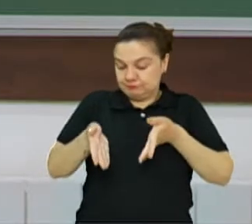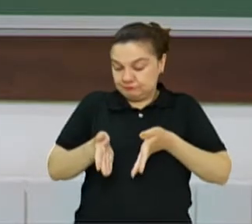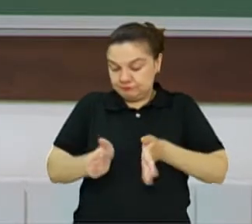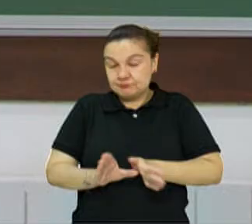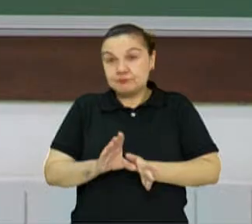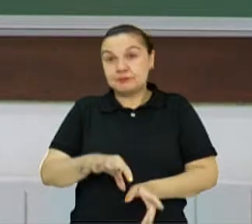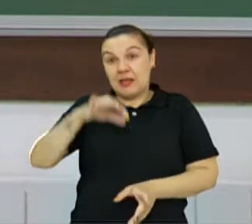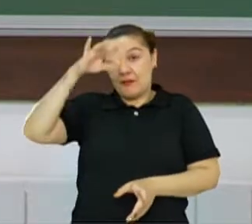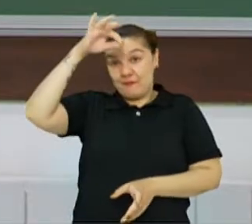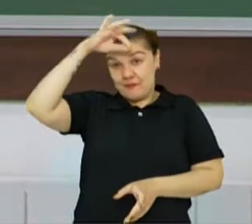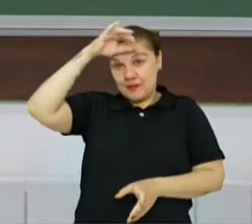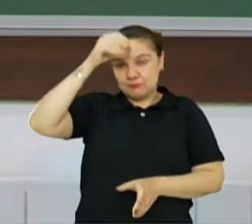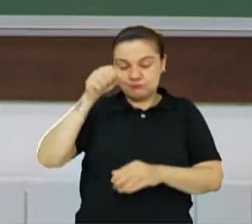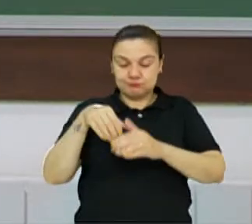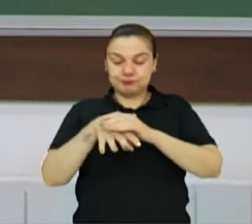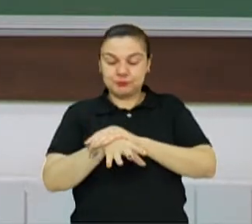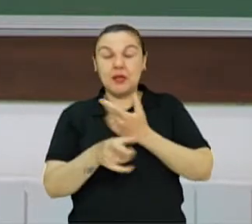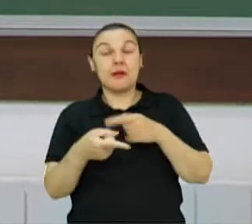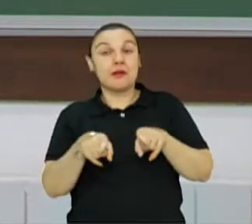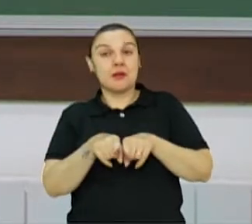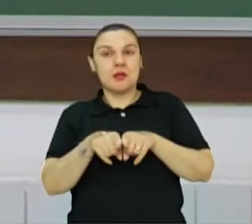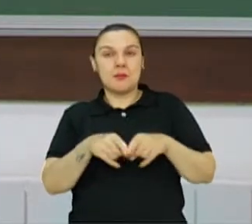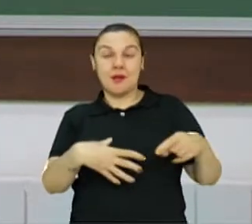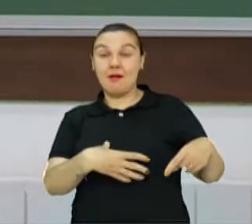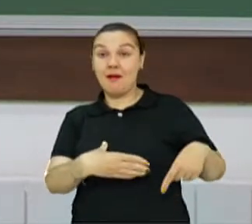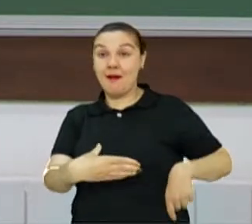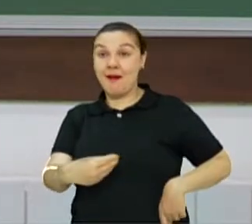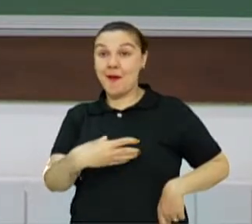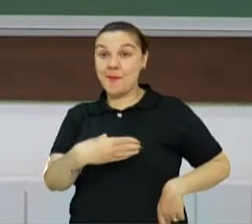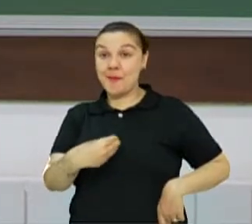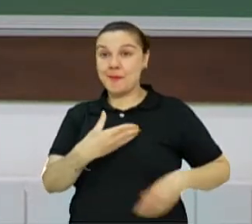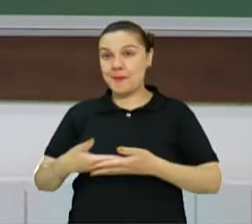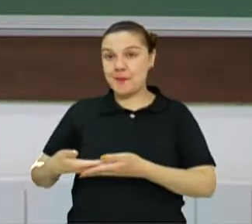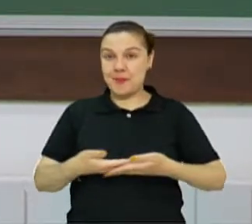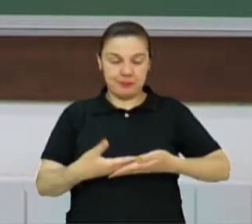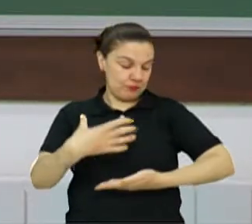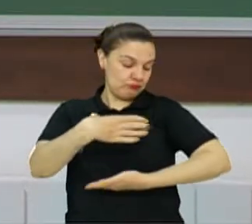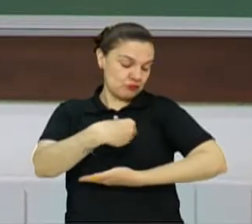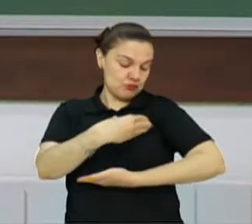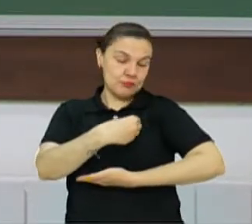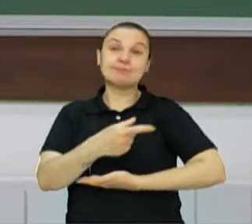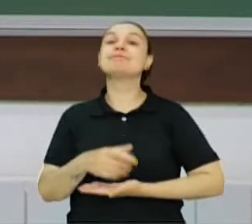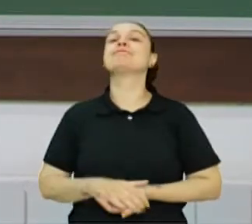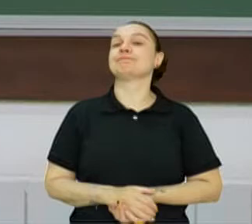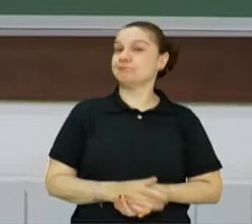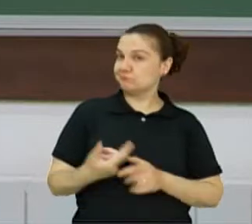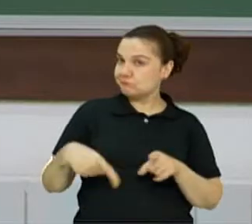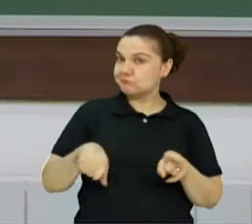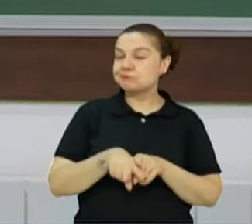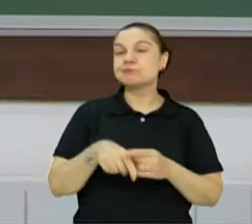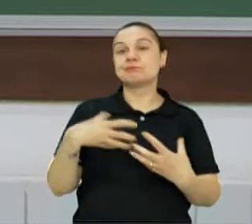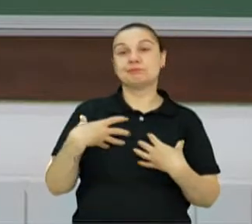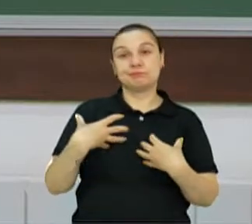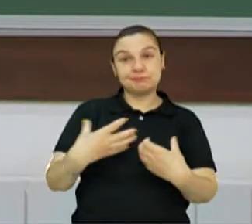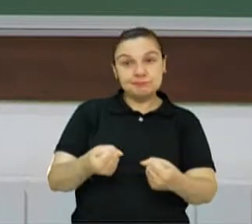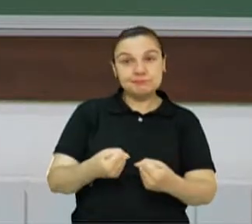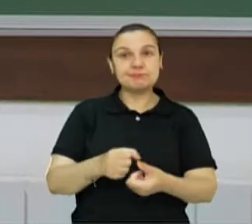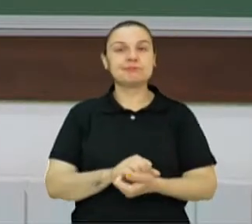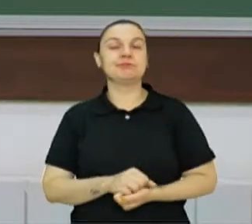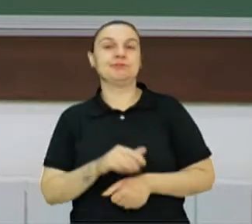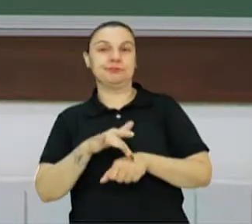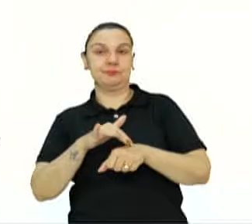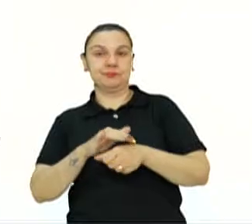os cuidados, e até mesmo pela amamentação. Então, de mãe para o filho também essa doença pode